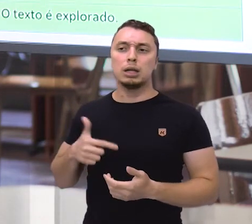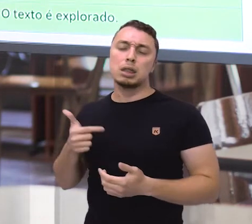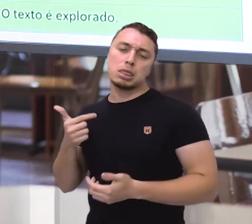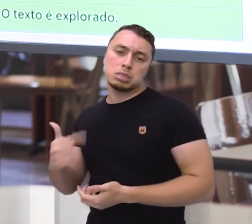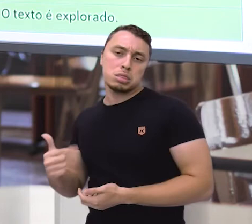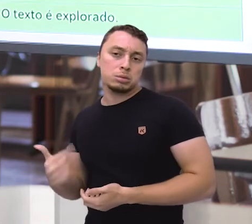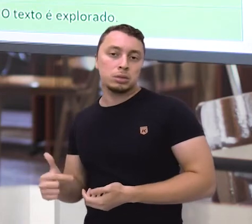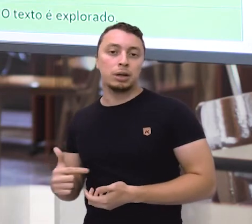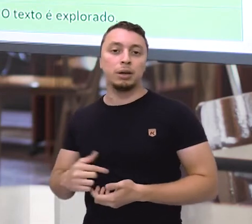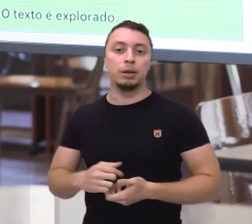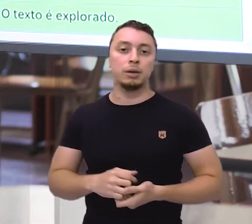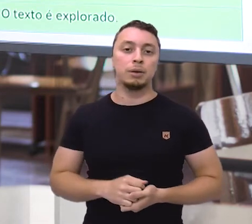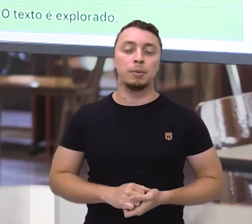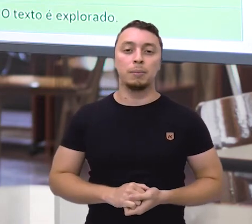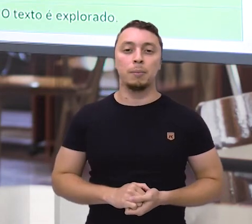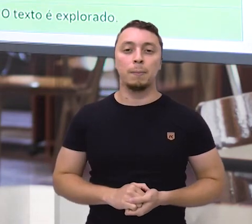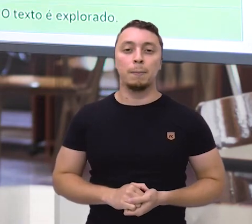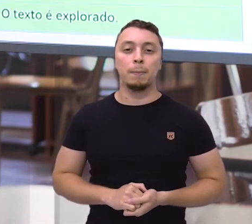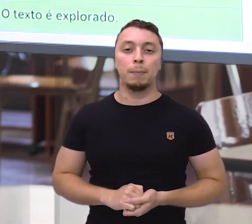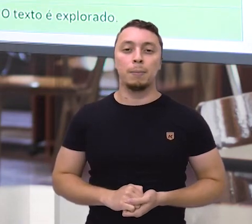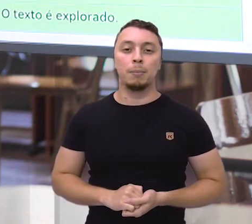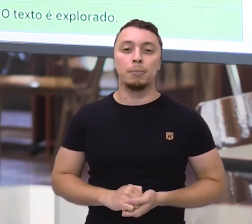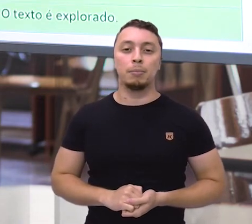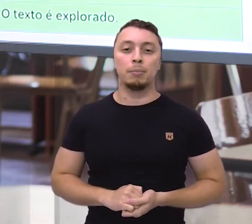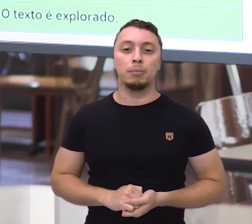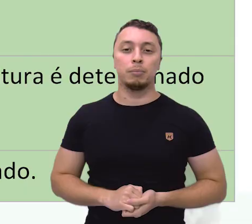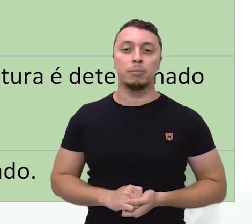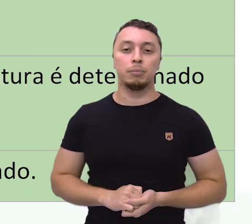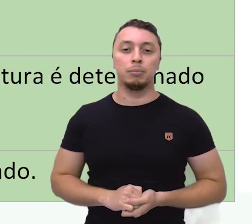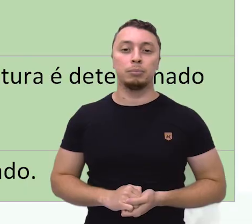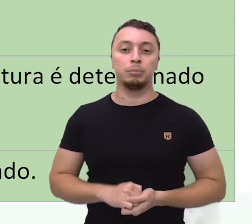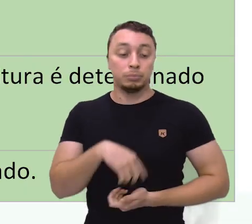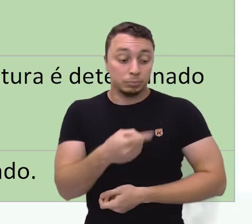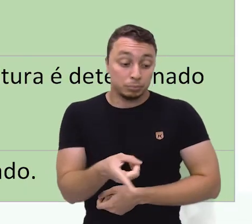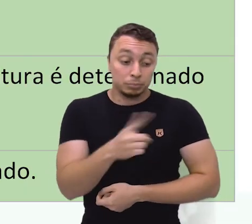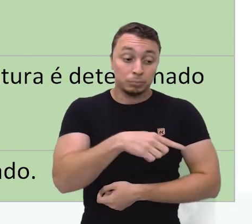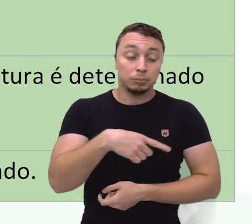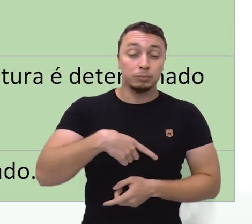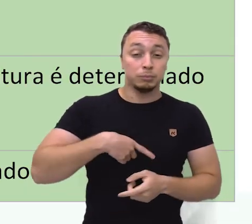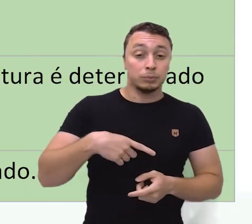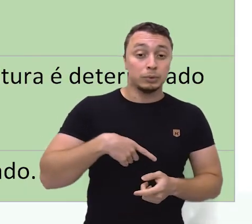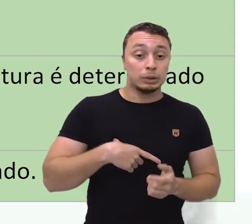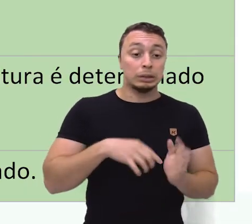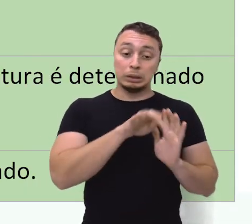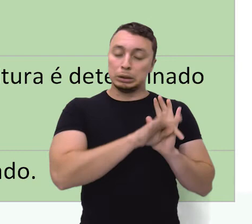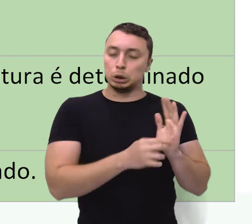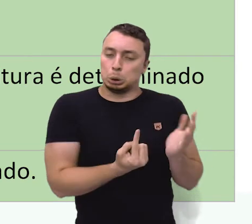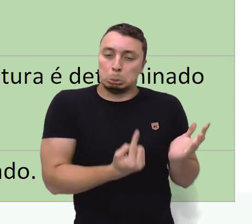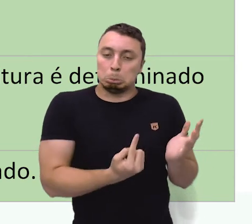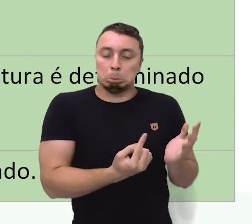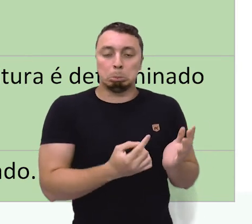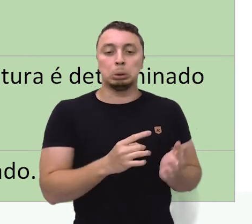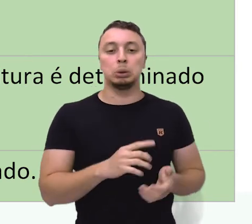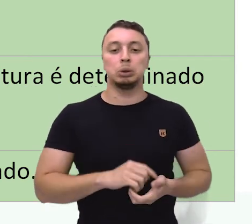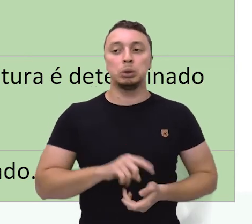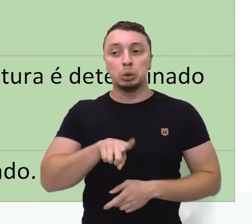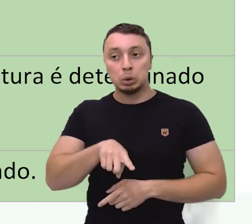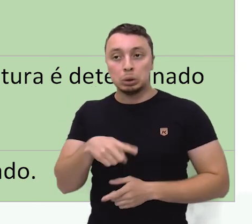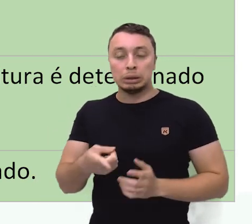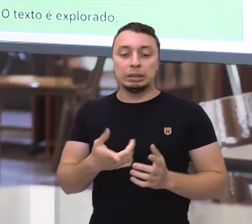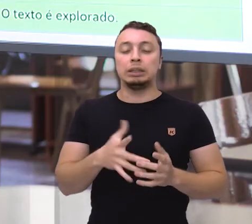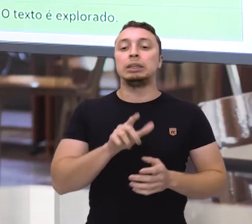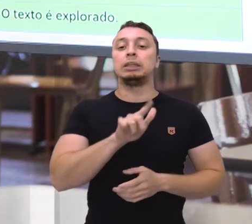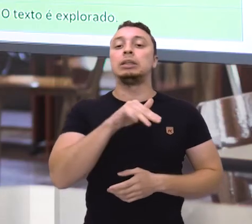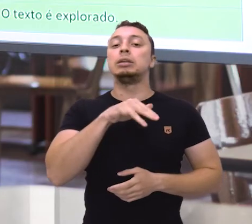com situações dessa forma. No livro tradicional temos um texto único, o hipertexto não é